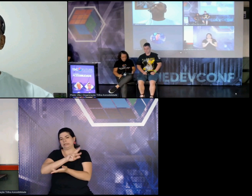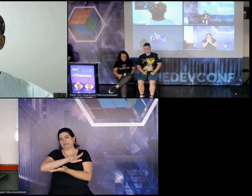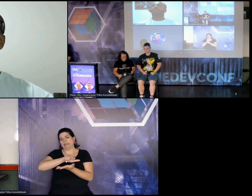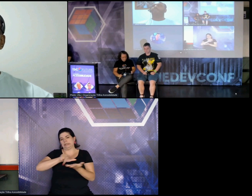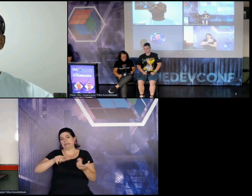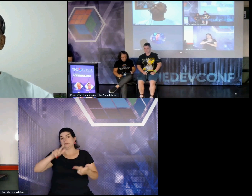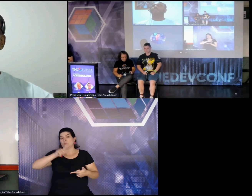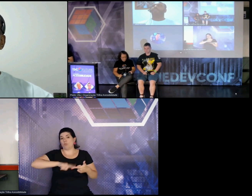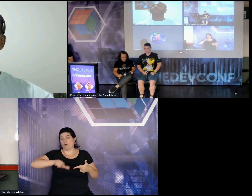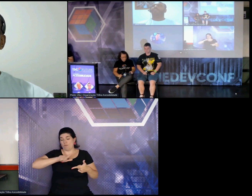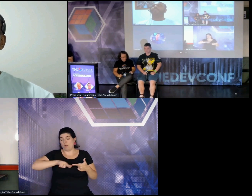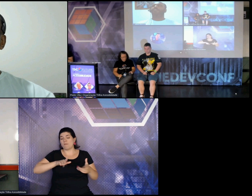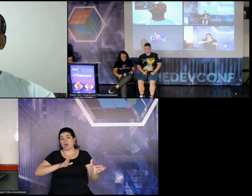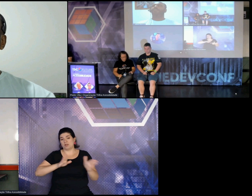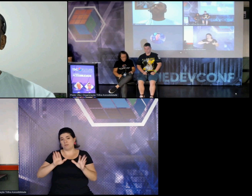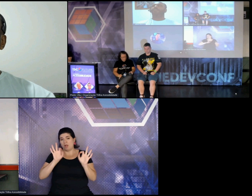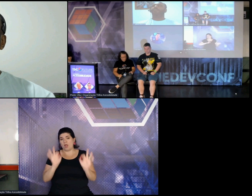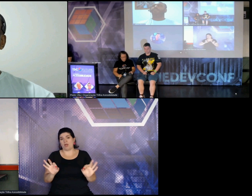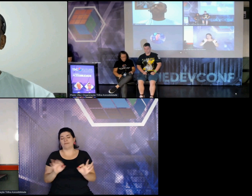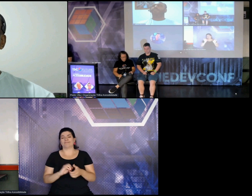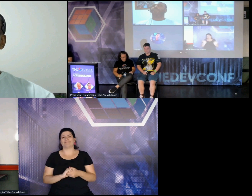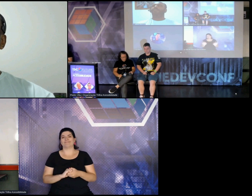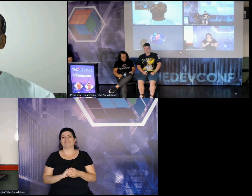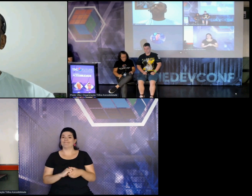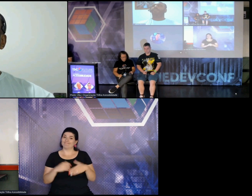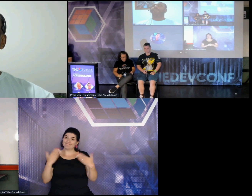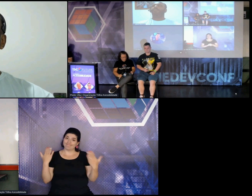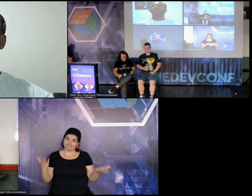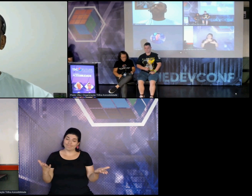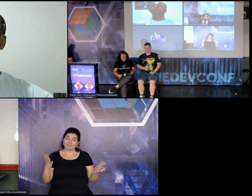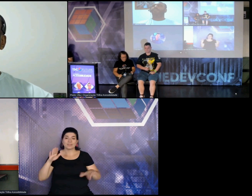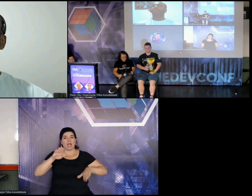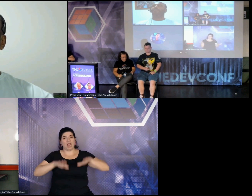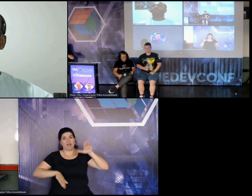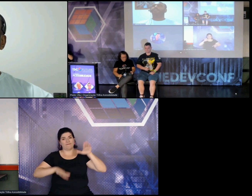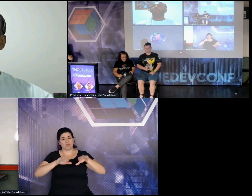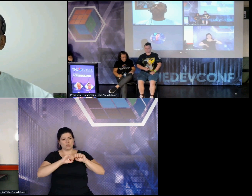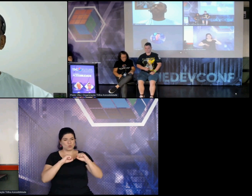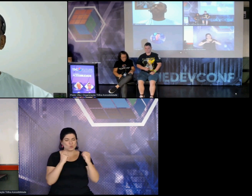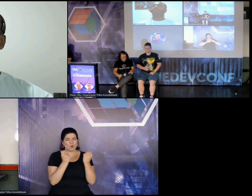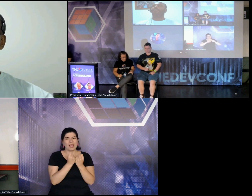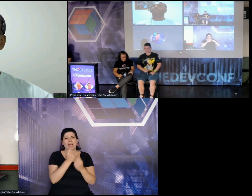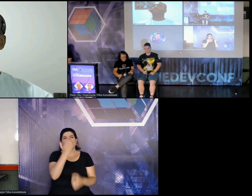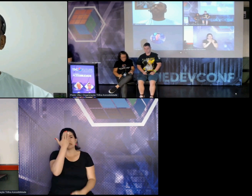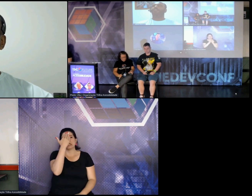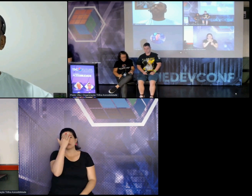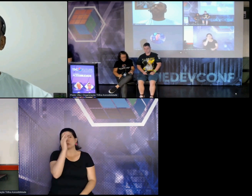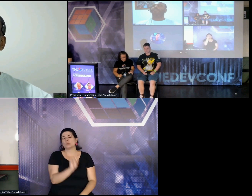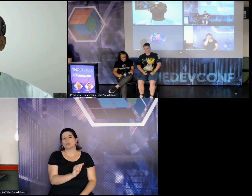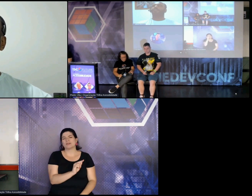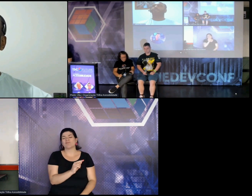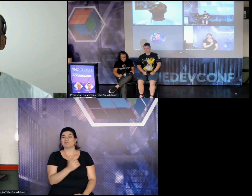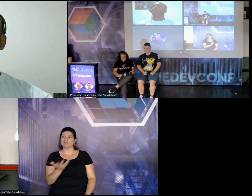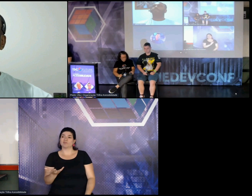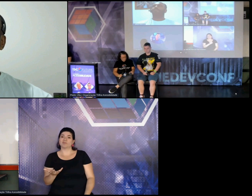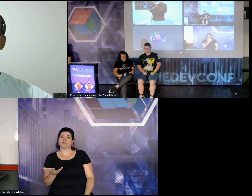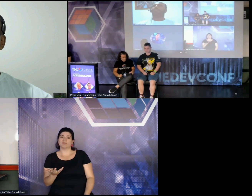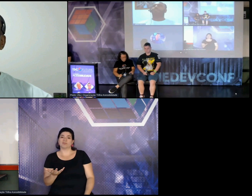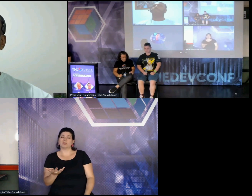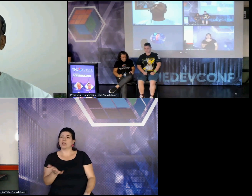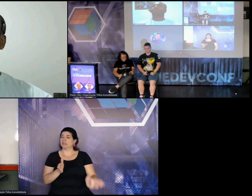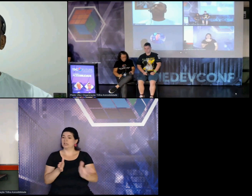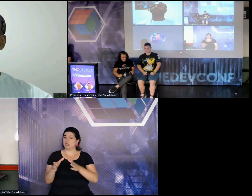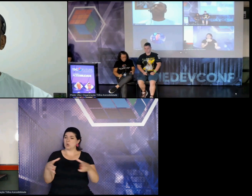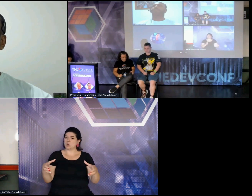de acessibilidade, né? Então, querendo ou não, às vezes os squads eles entendem que, poxa, o time de acessibilidade está para